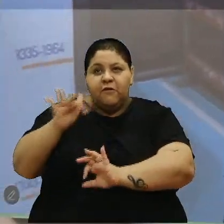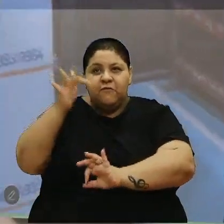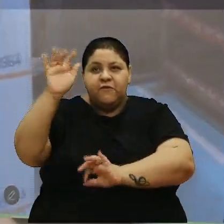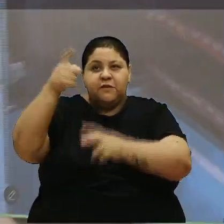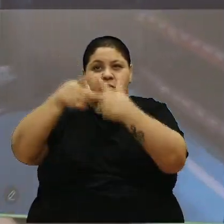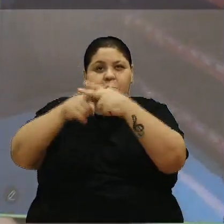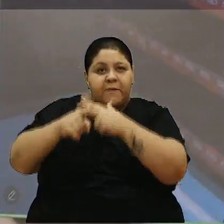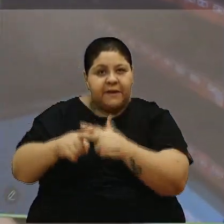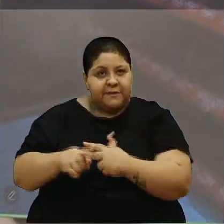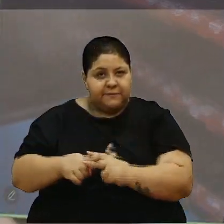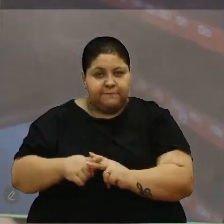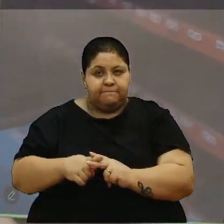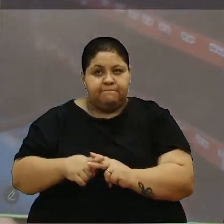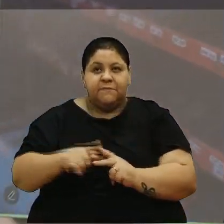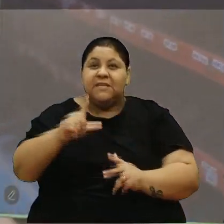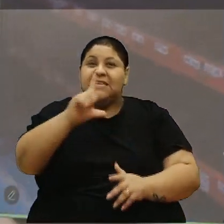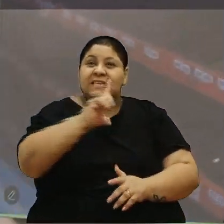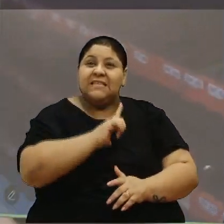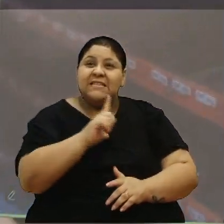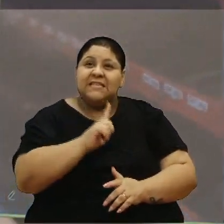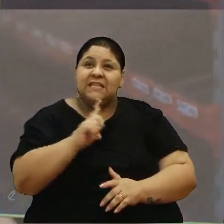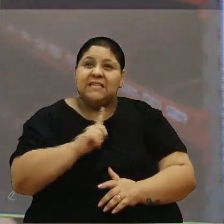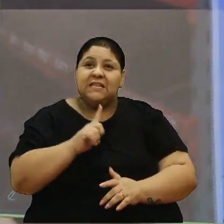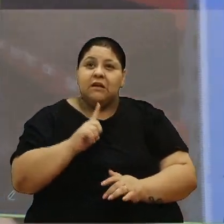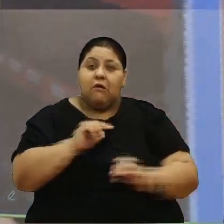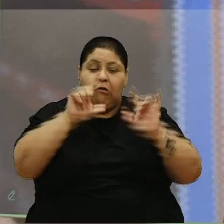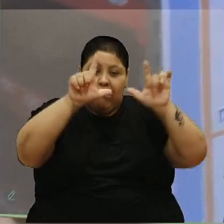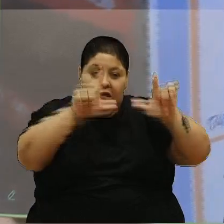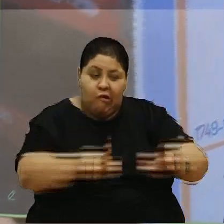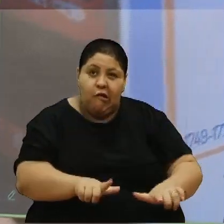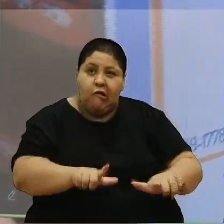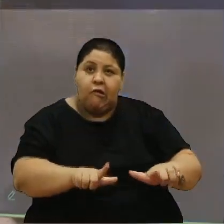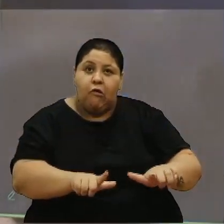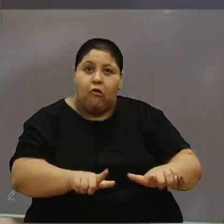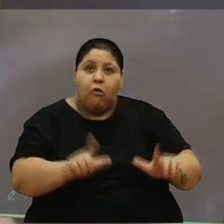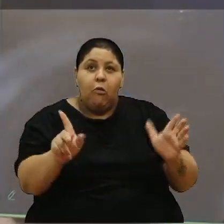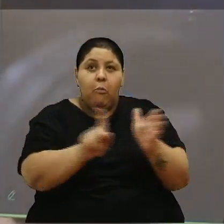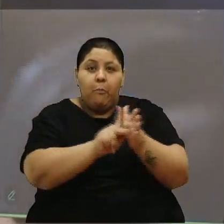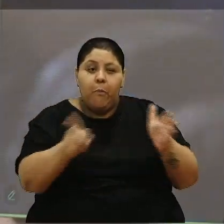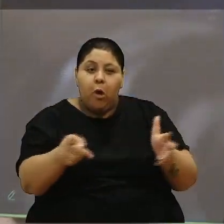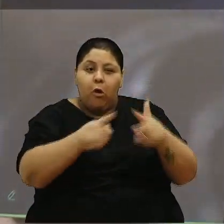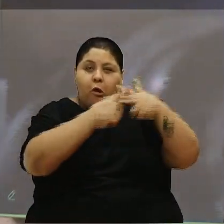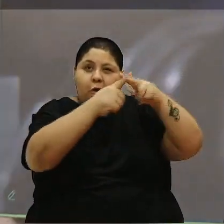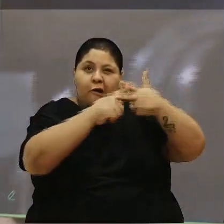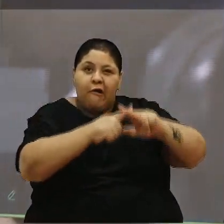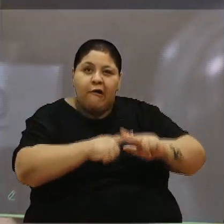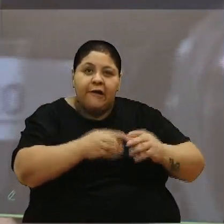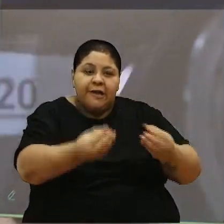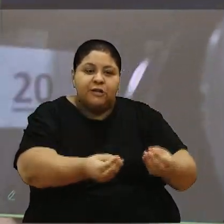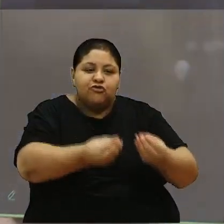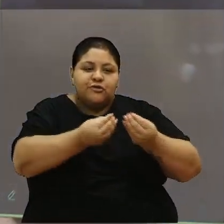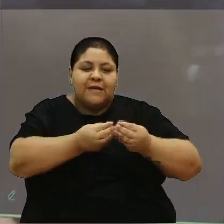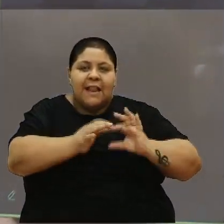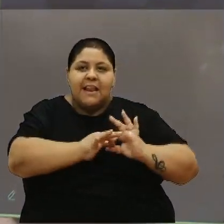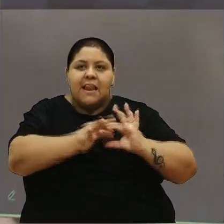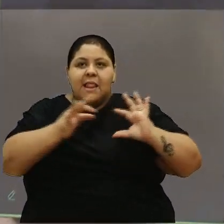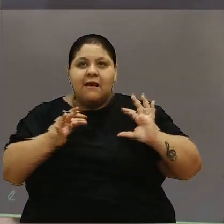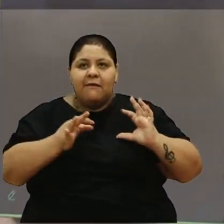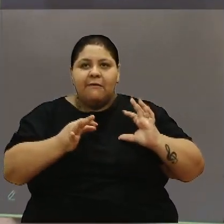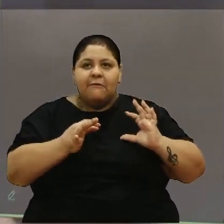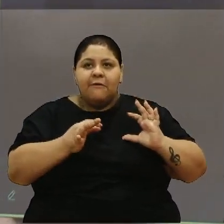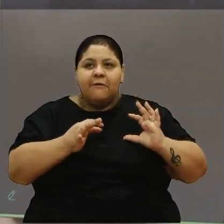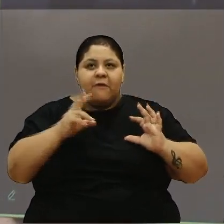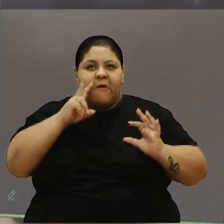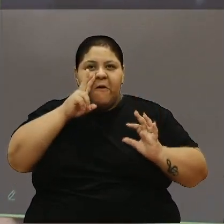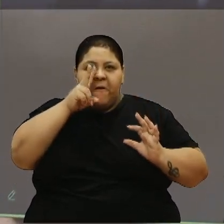físico-mecânicas. Possuir e gerir uma área de ferramentaria própria nos dá autonomia e reforça